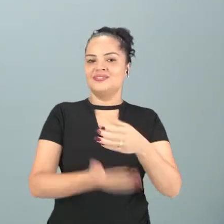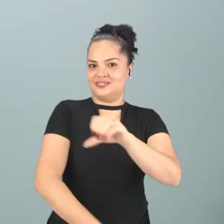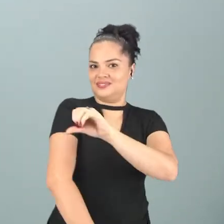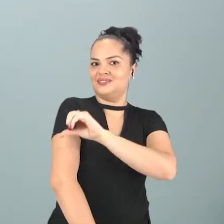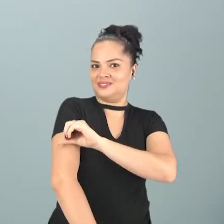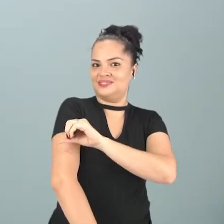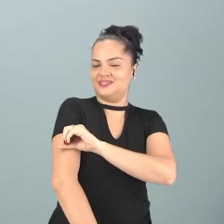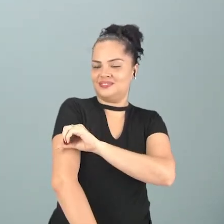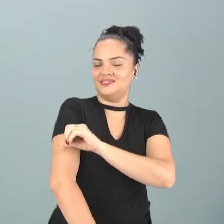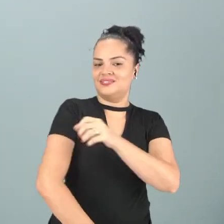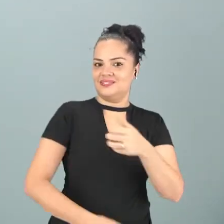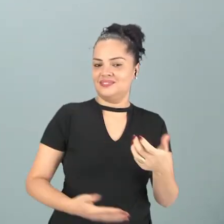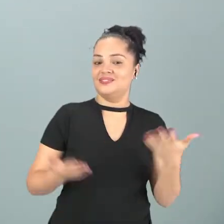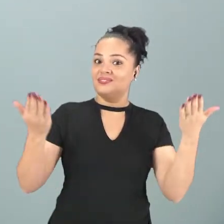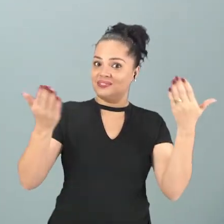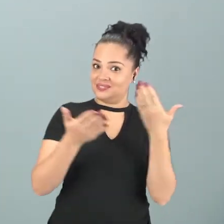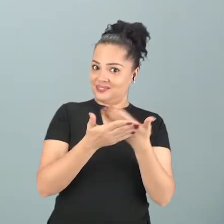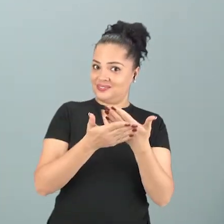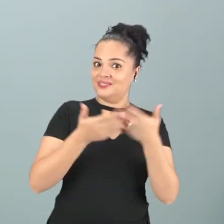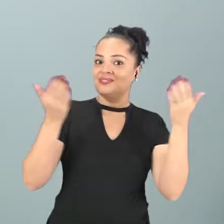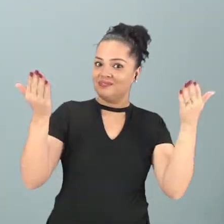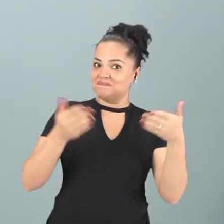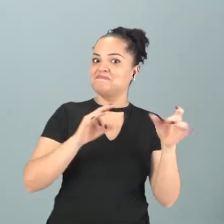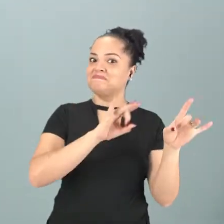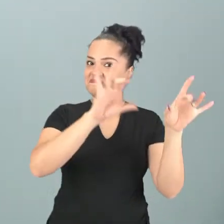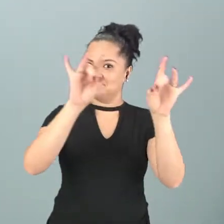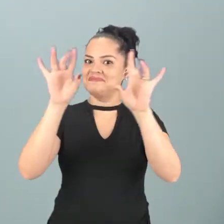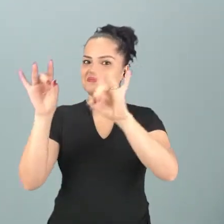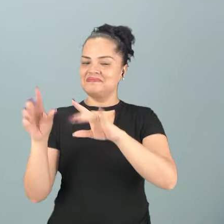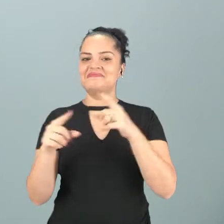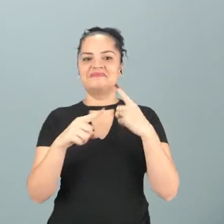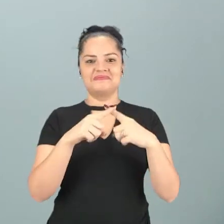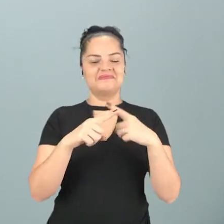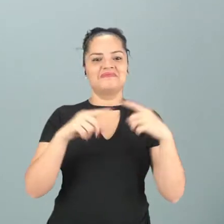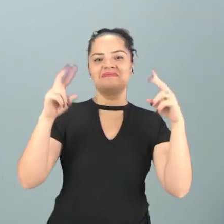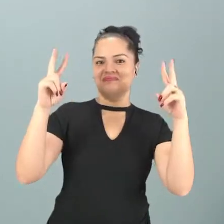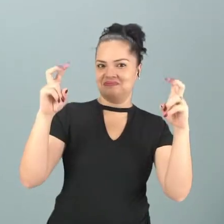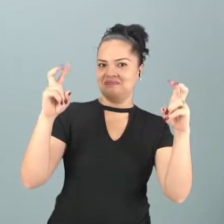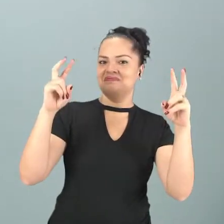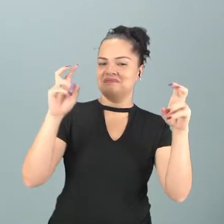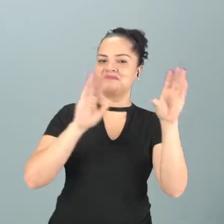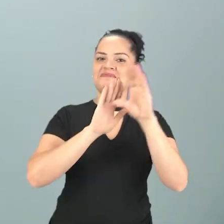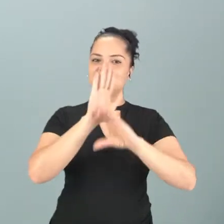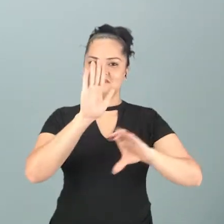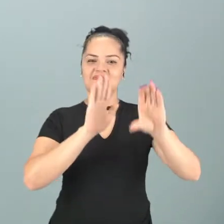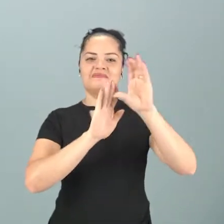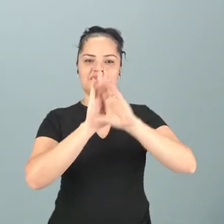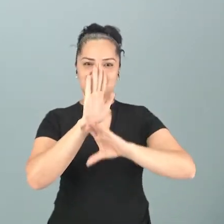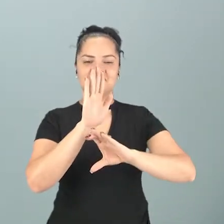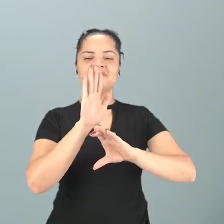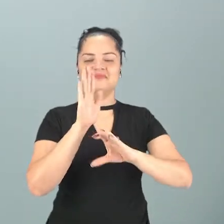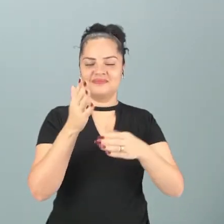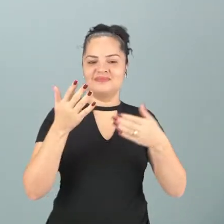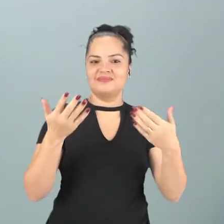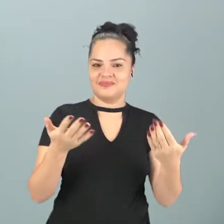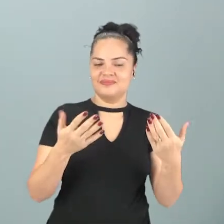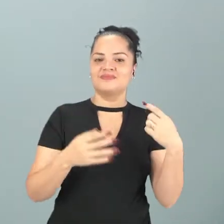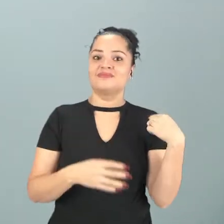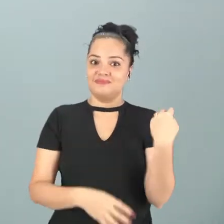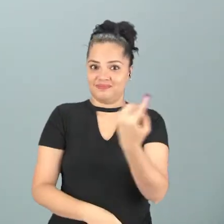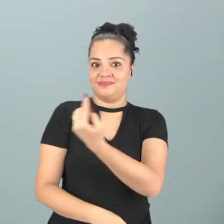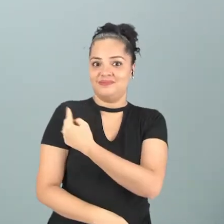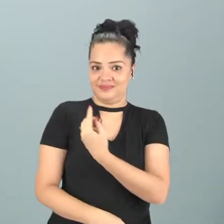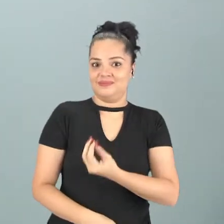fundamental. E a aula de hoje é uma aula bem especial porque a gente vai falar de um conteúdo que faz parte do que a gente está vivendo